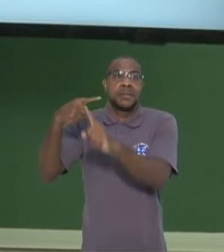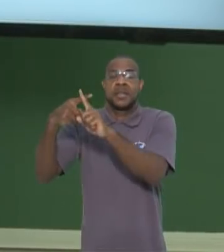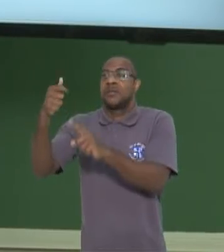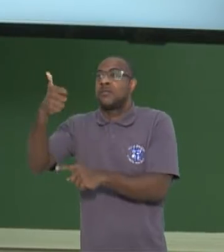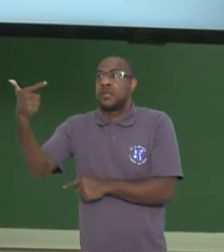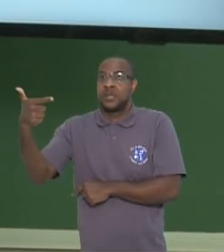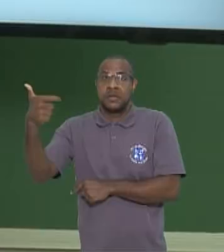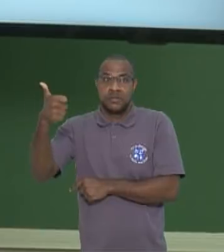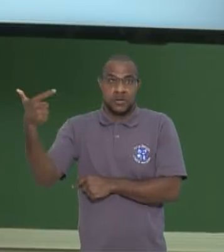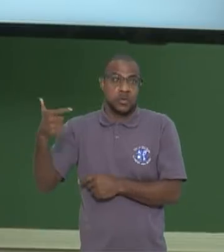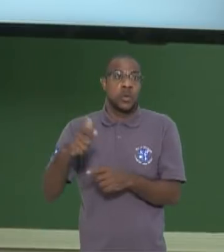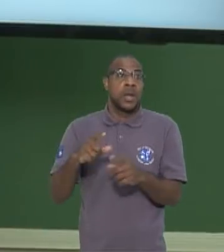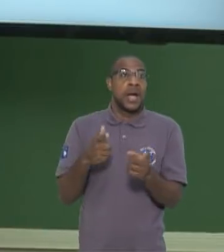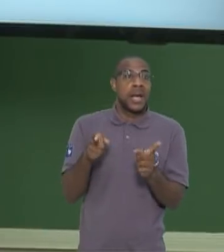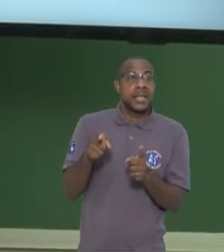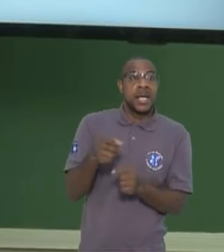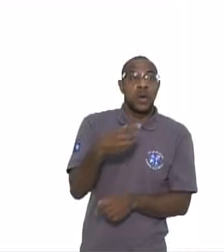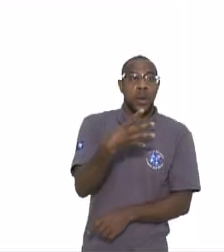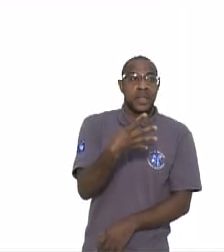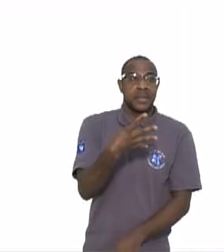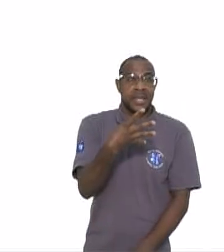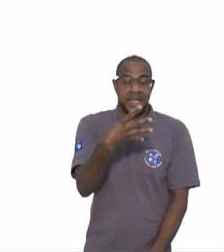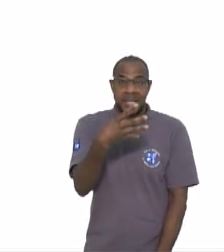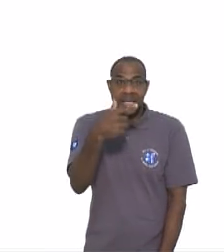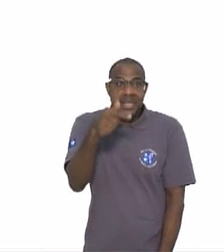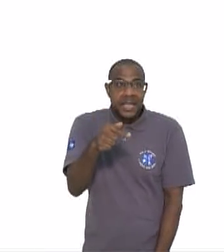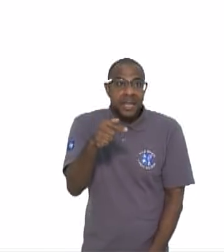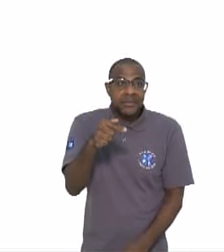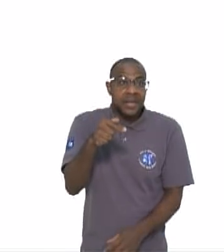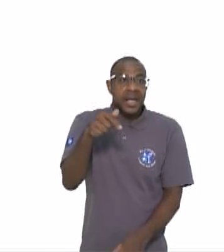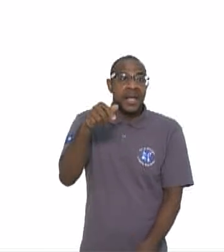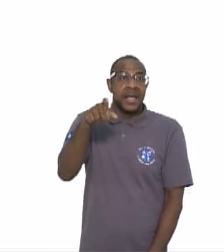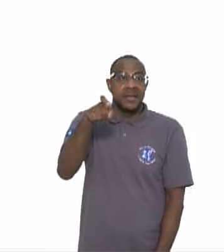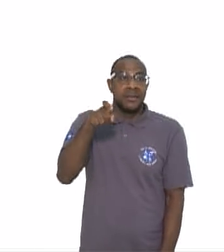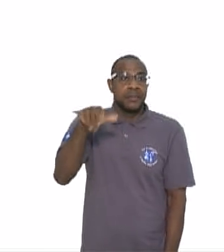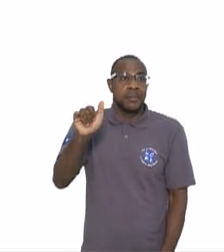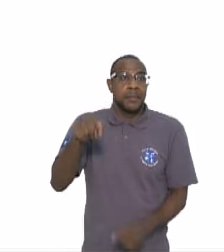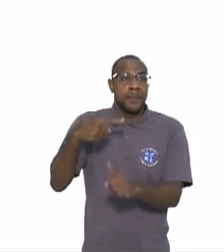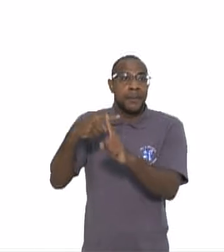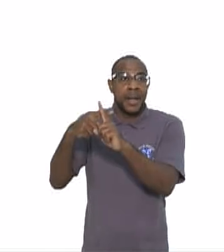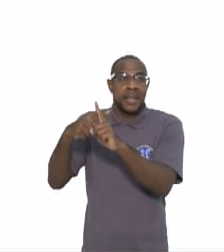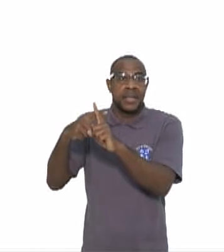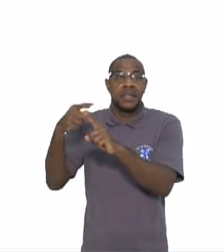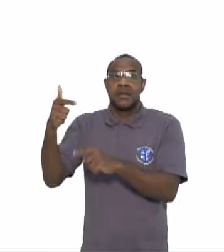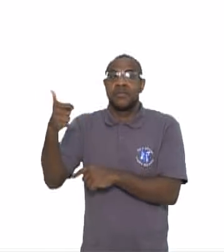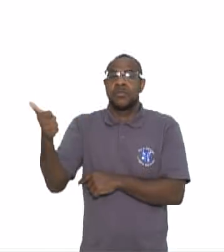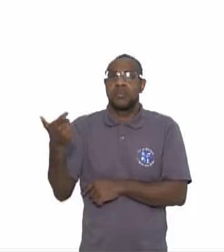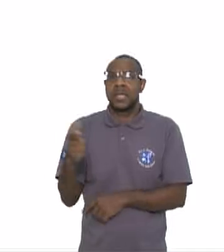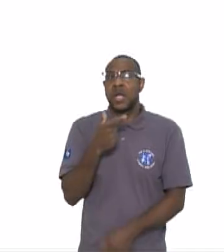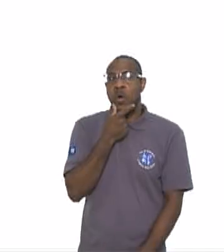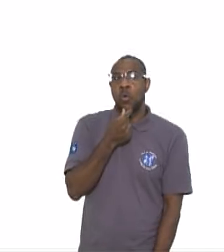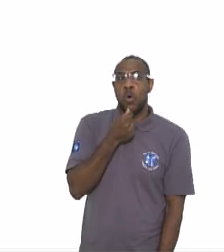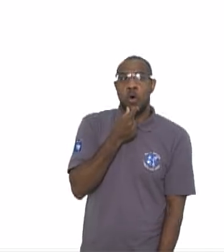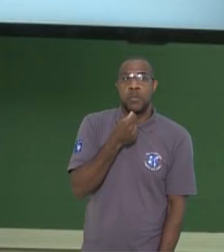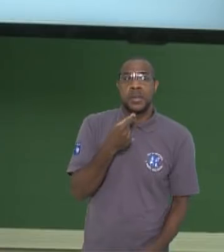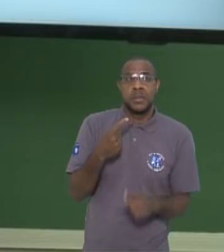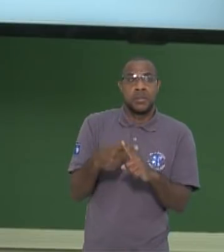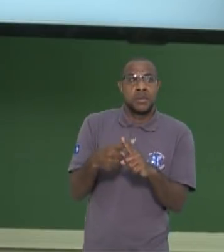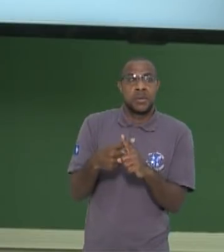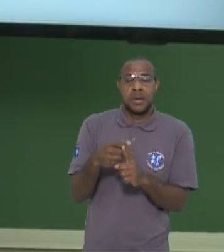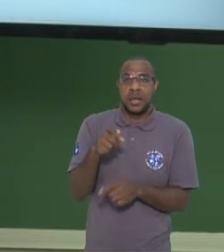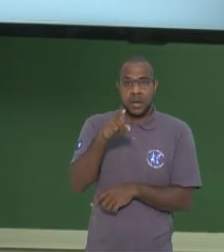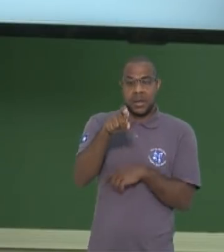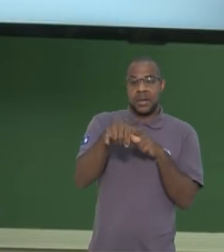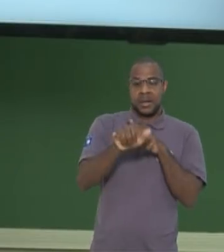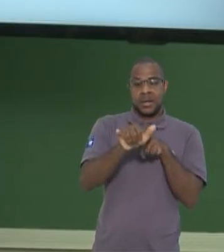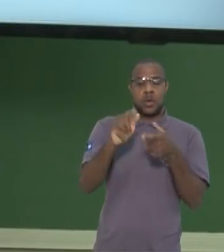no caso aqui é um homem, então 47 XY mais 21. Ah, professora, mas como é que você sabe que é um homem? De volta, ó, tem um cromossomo Y